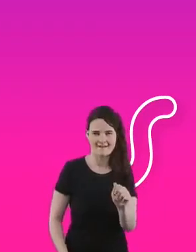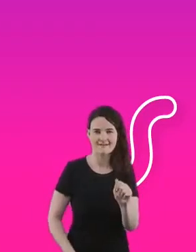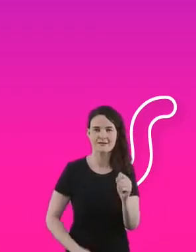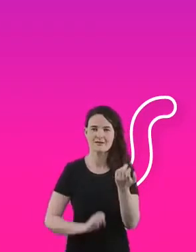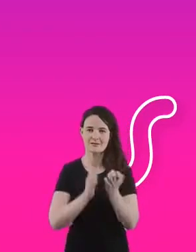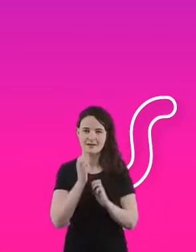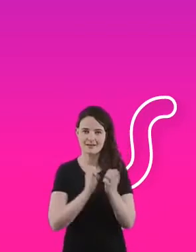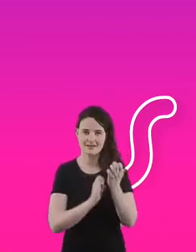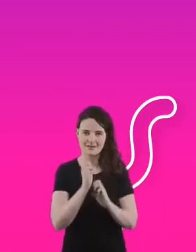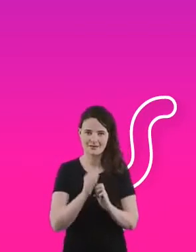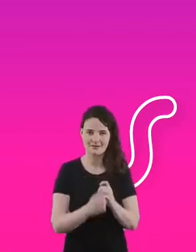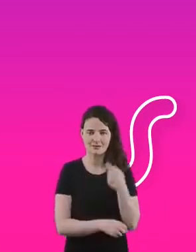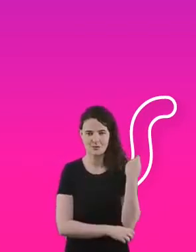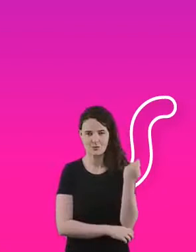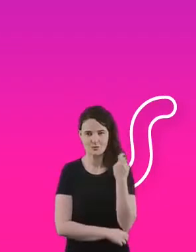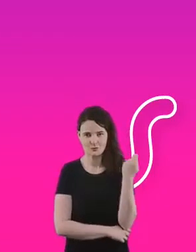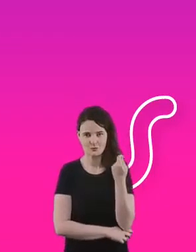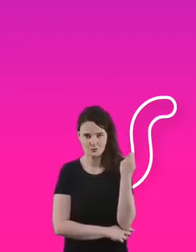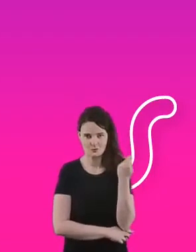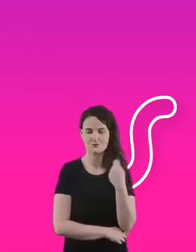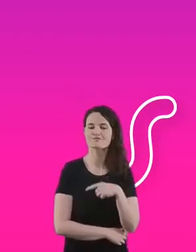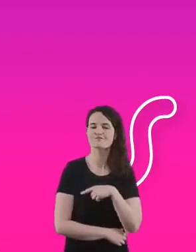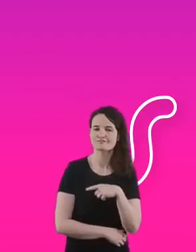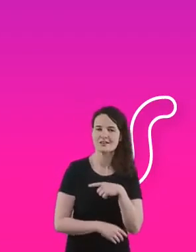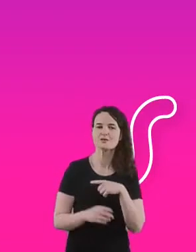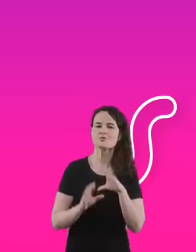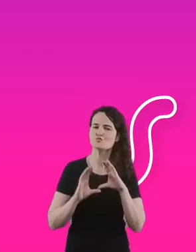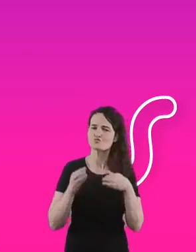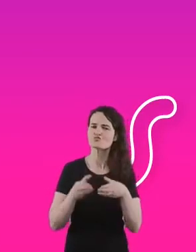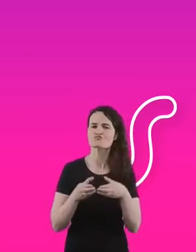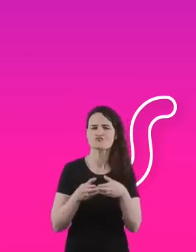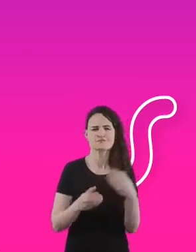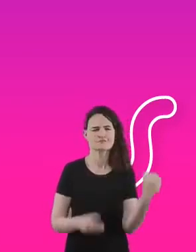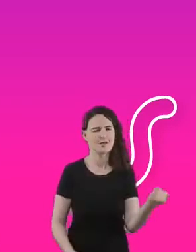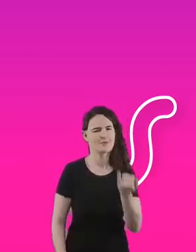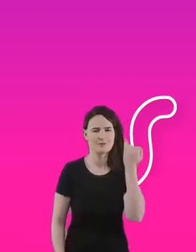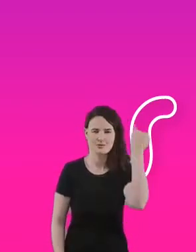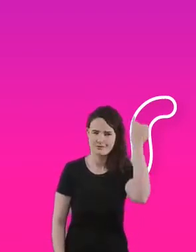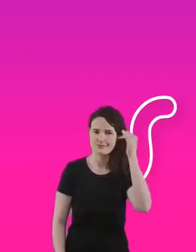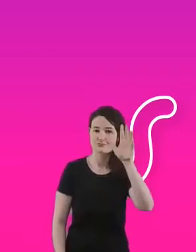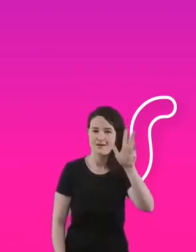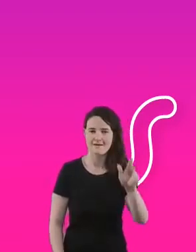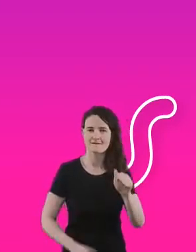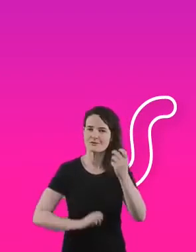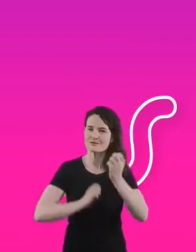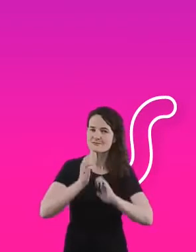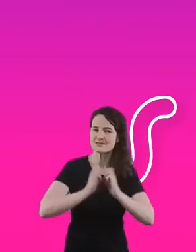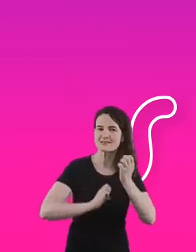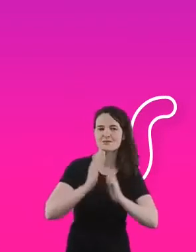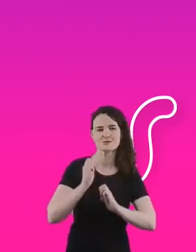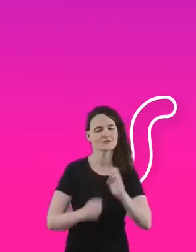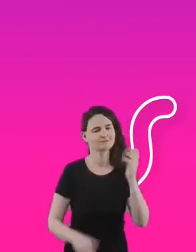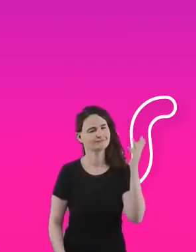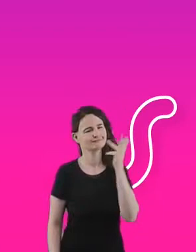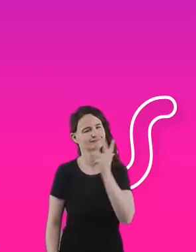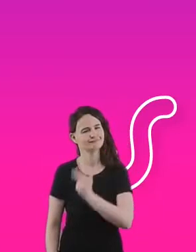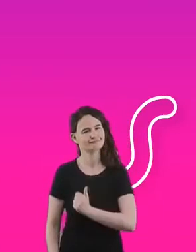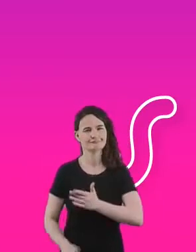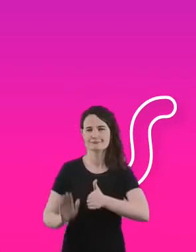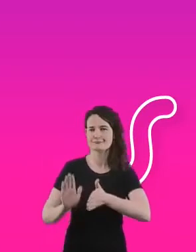Grande do Sul. Temos um grupo muito potente de afroempreendedores, um trabalho muito bonito aqui que a gente tem se